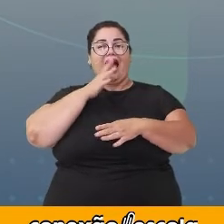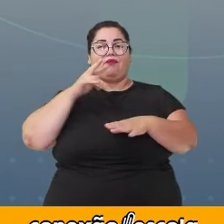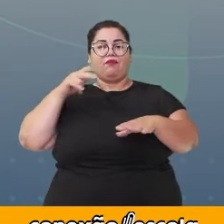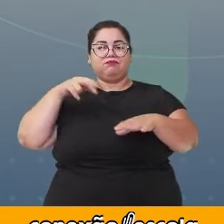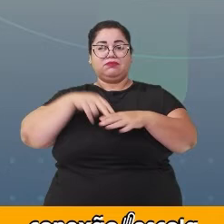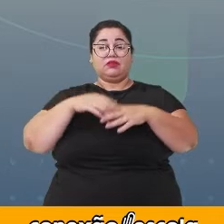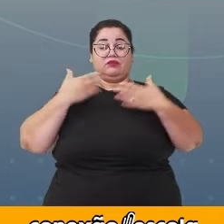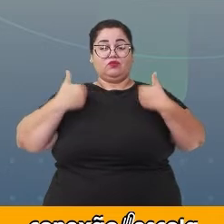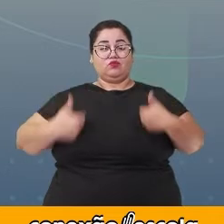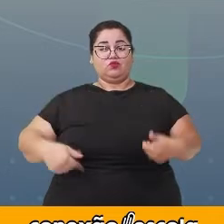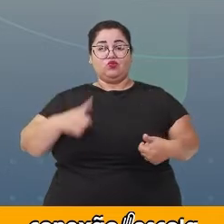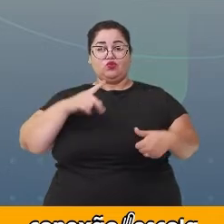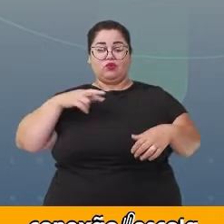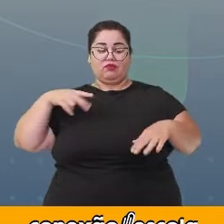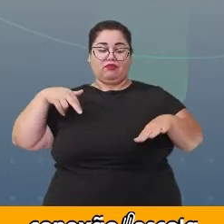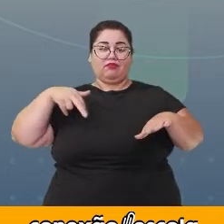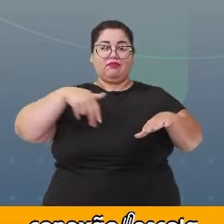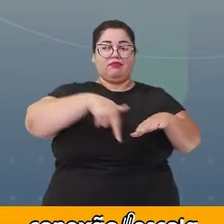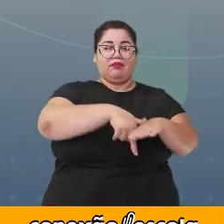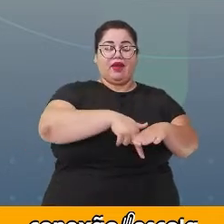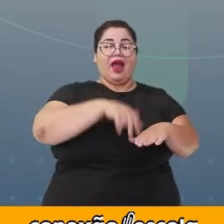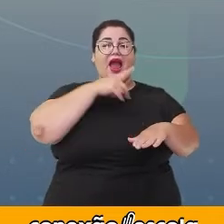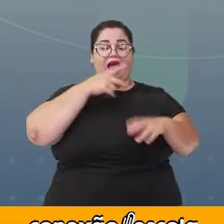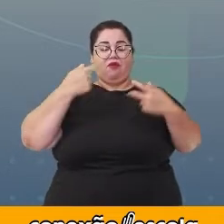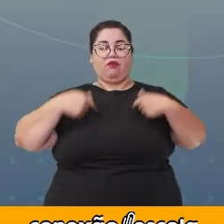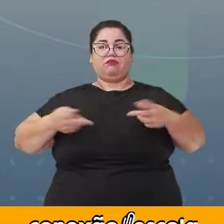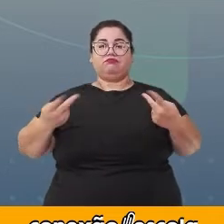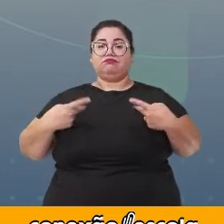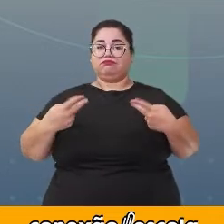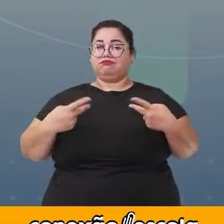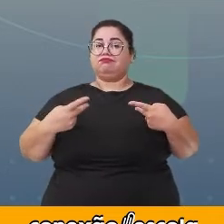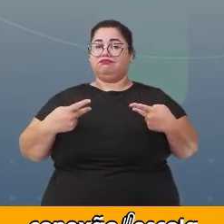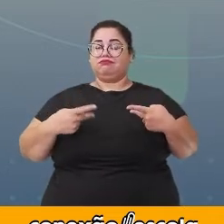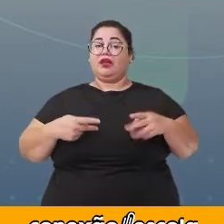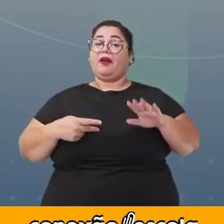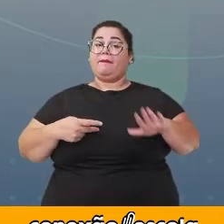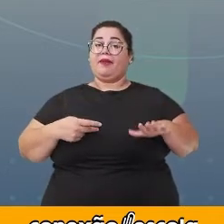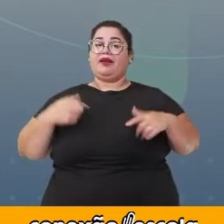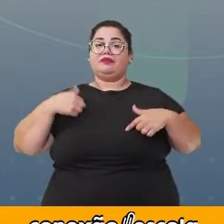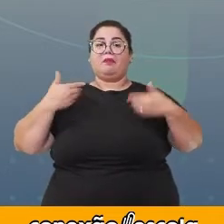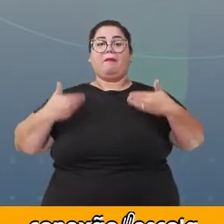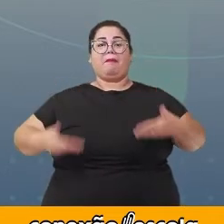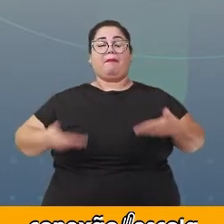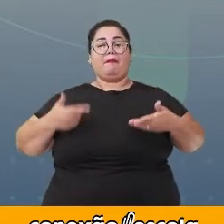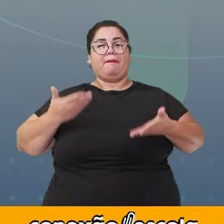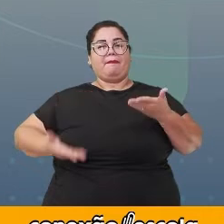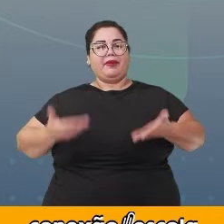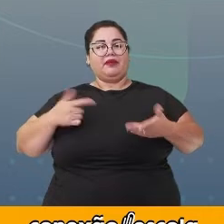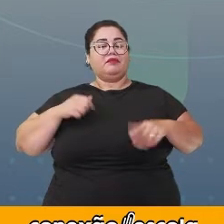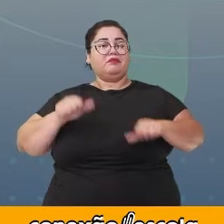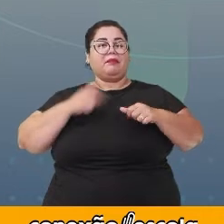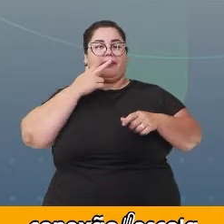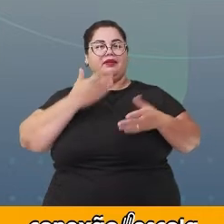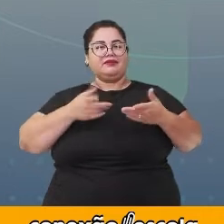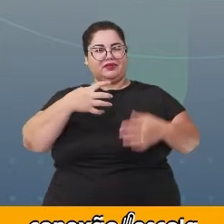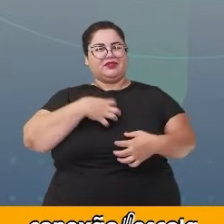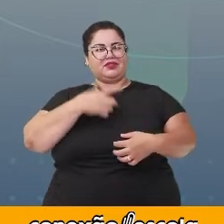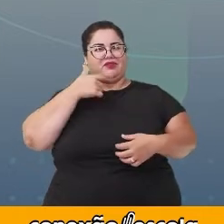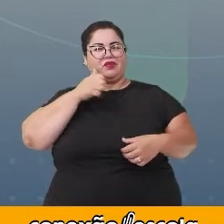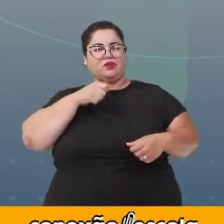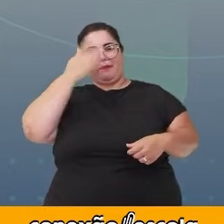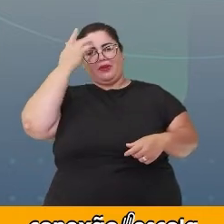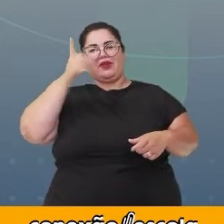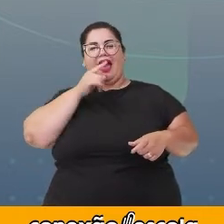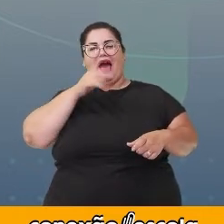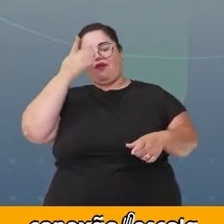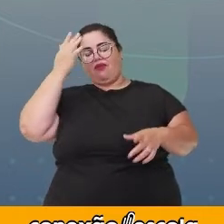a sua massa corporal permanece a mesma, mas o seu peso muda. Você já tentou segurar